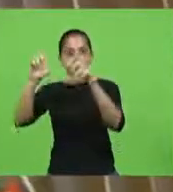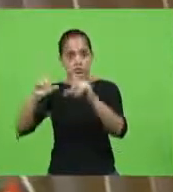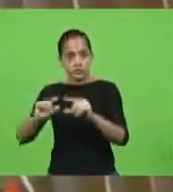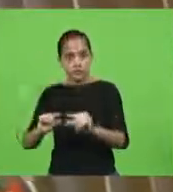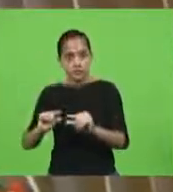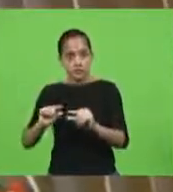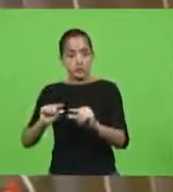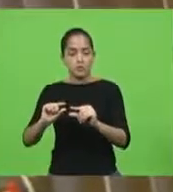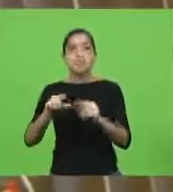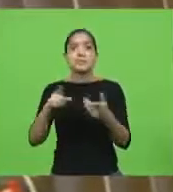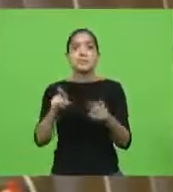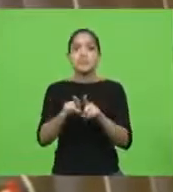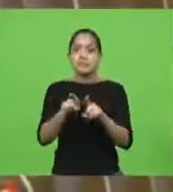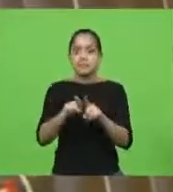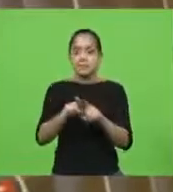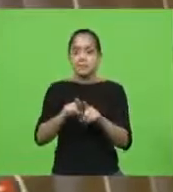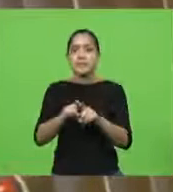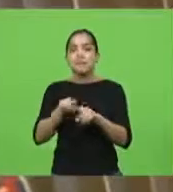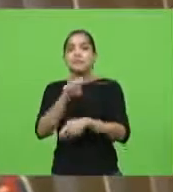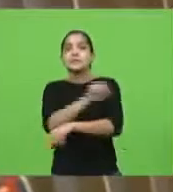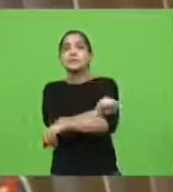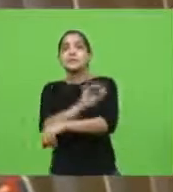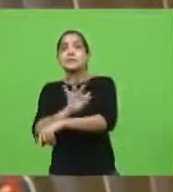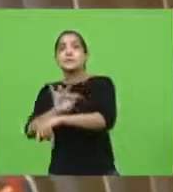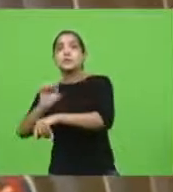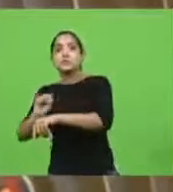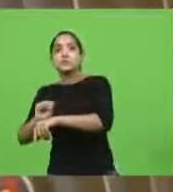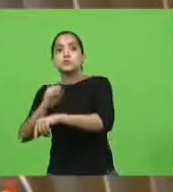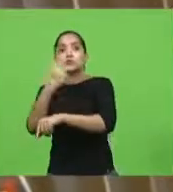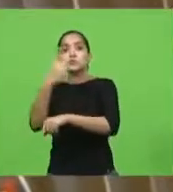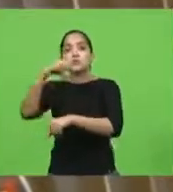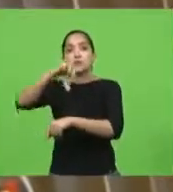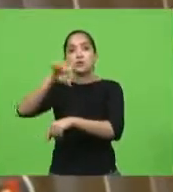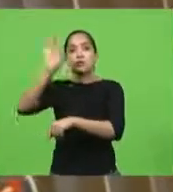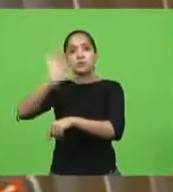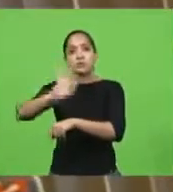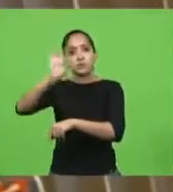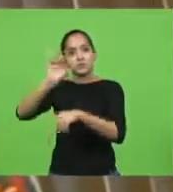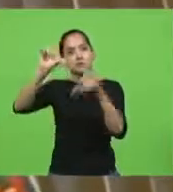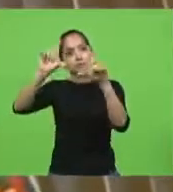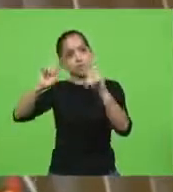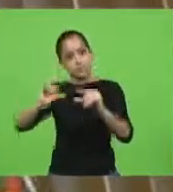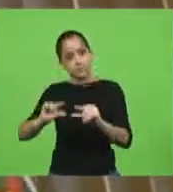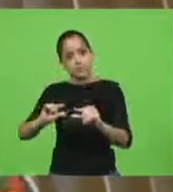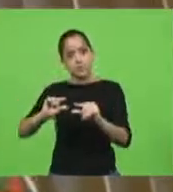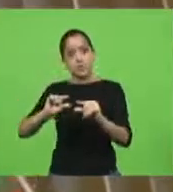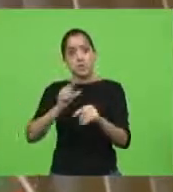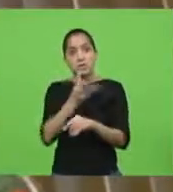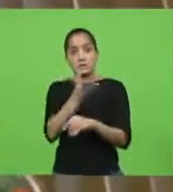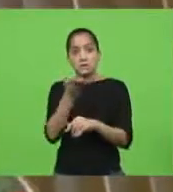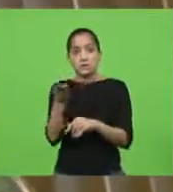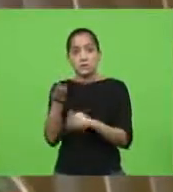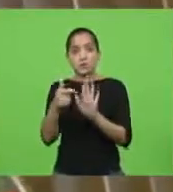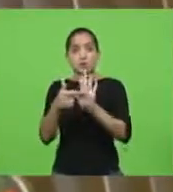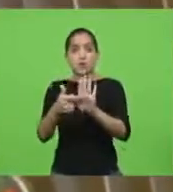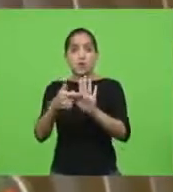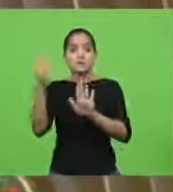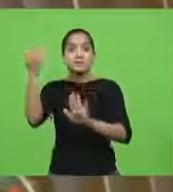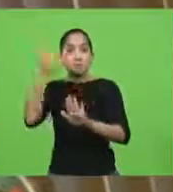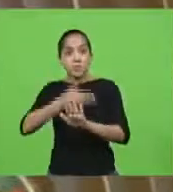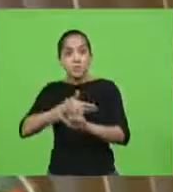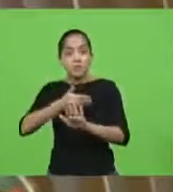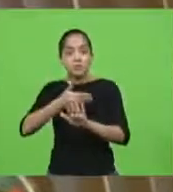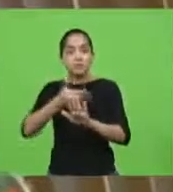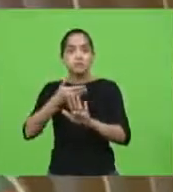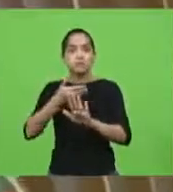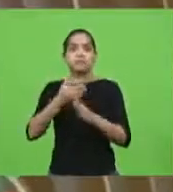Francisco do Sul, deputado Lima, nós temos uma queda de 19% dos homicídios. Então, senhores, isso é prova que o modelo